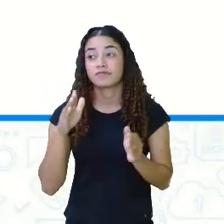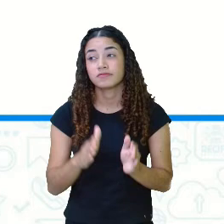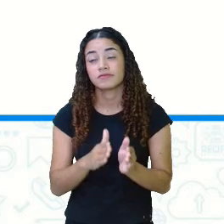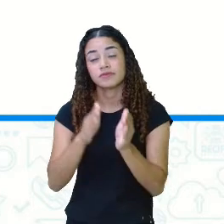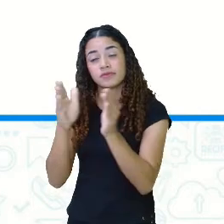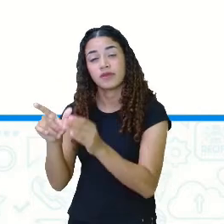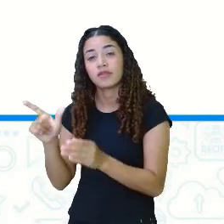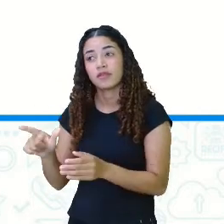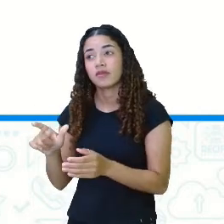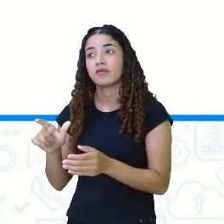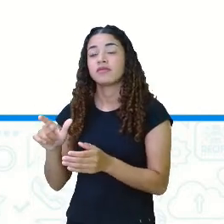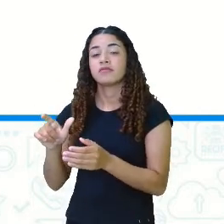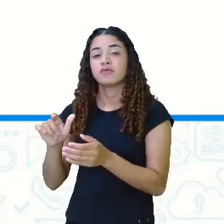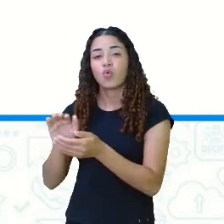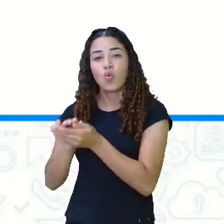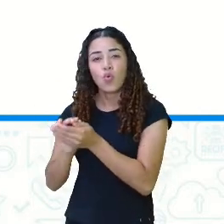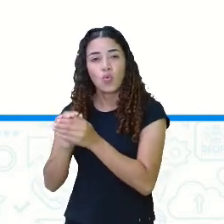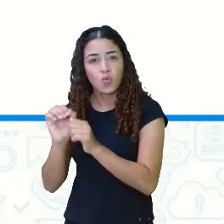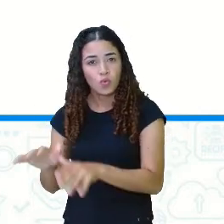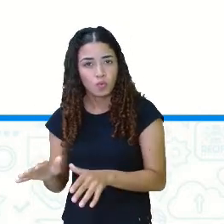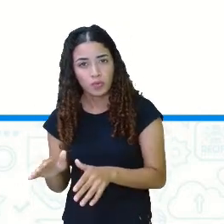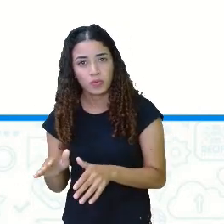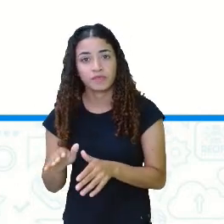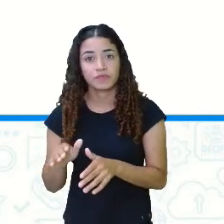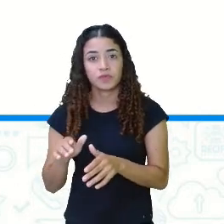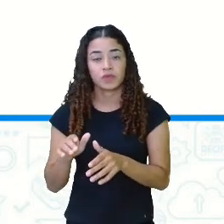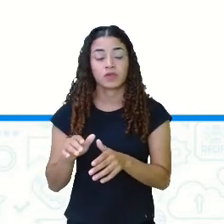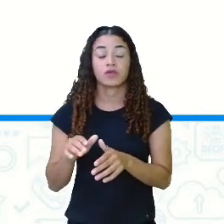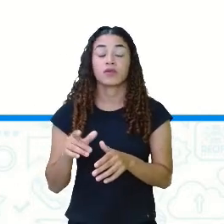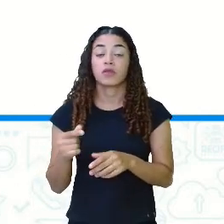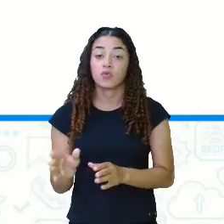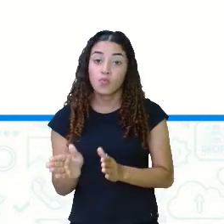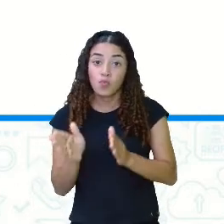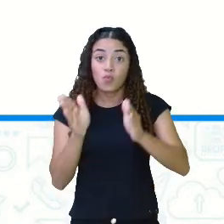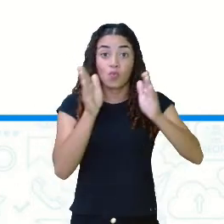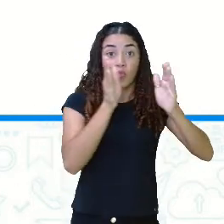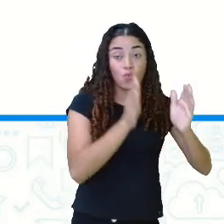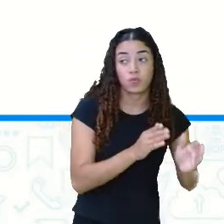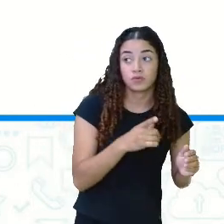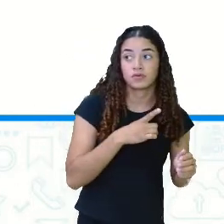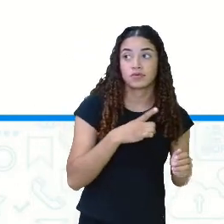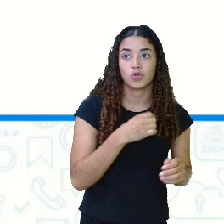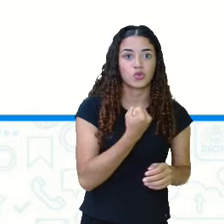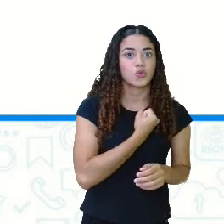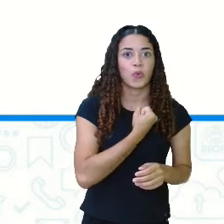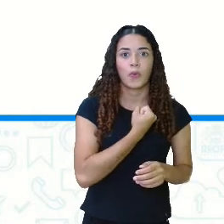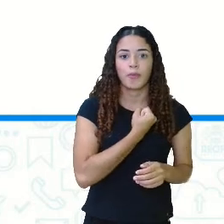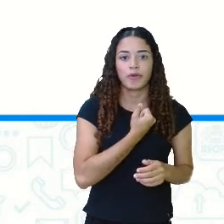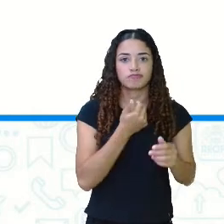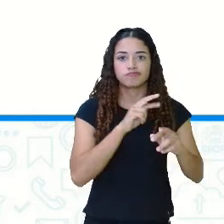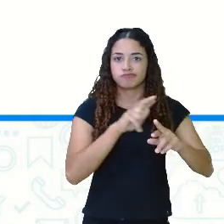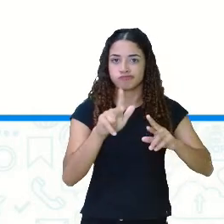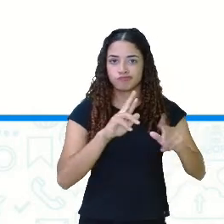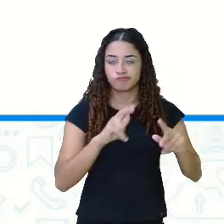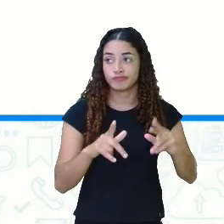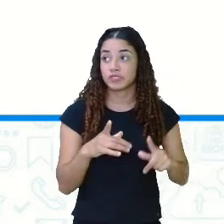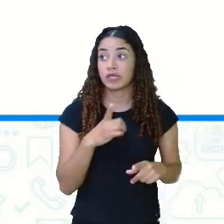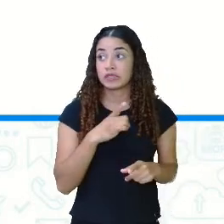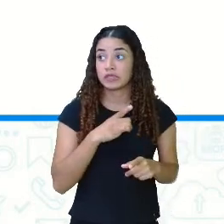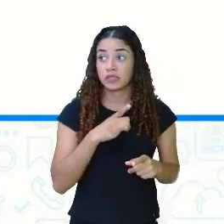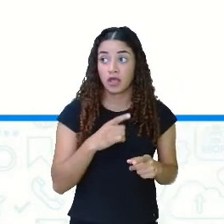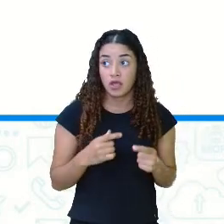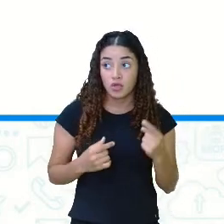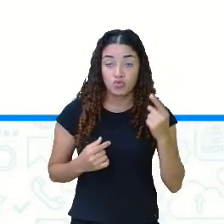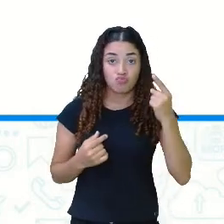cubo que vale 20. Do outro eu já tenho números diferentes. Eu tenho 2 cubos, um